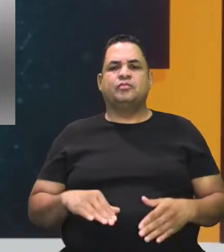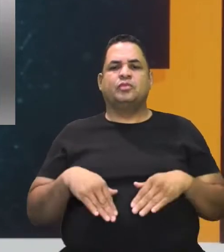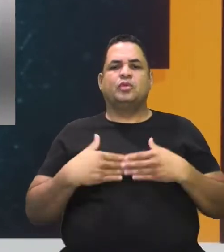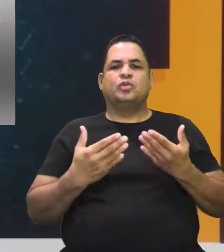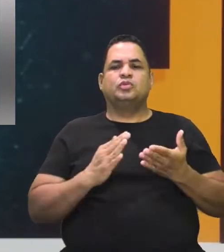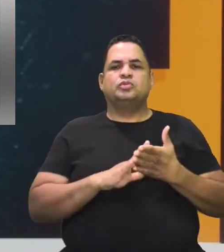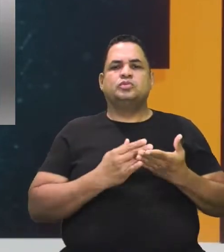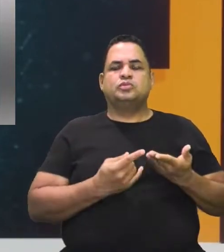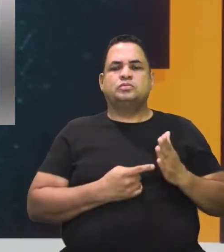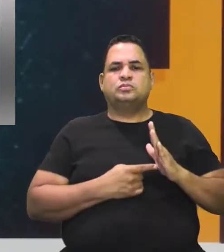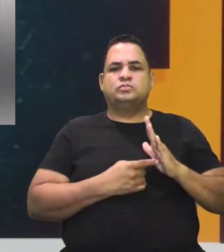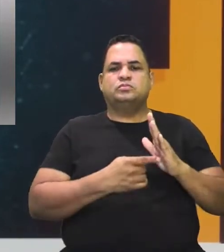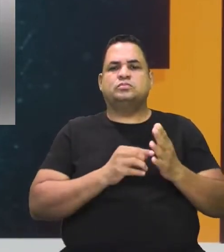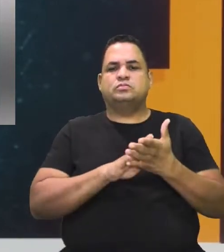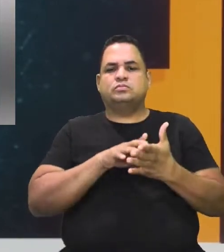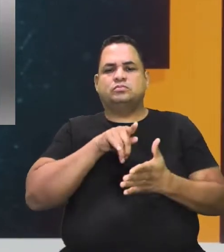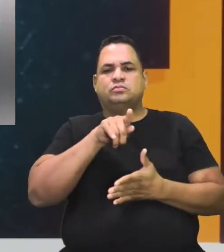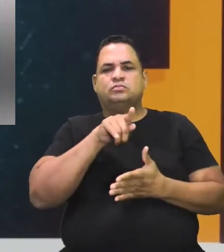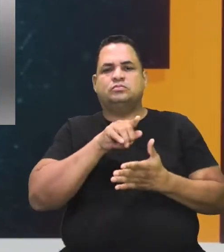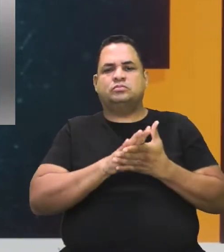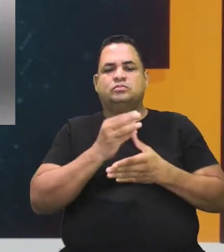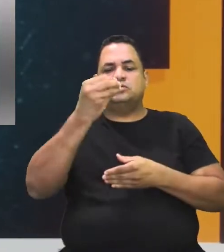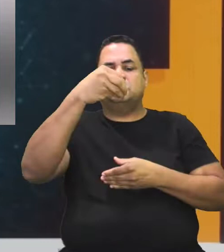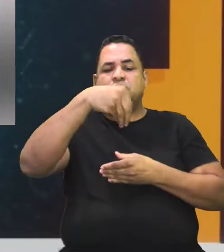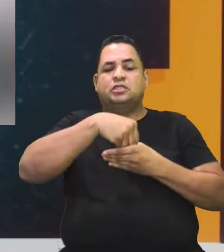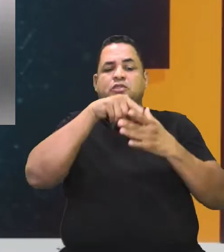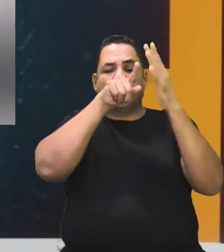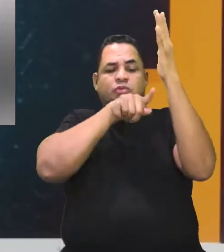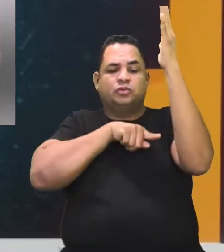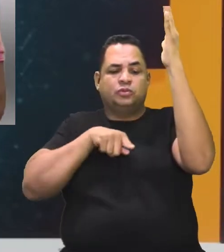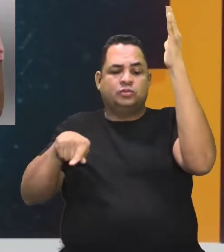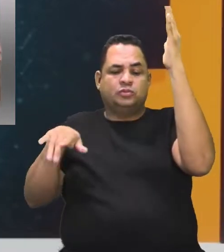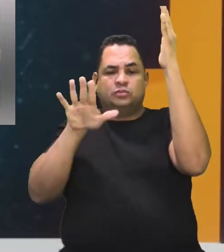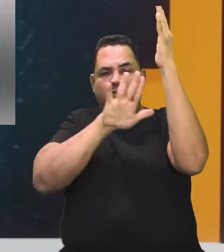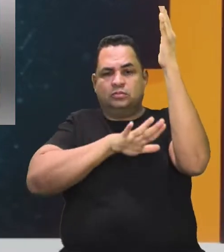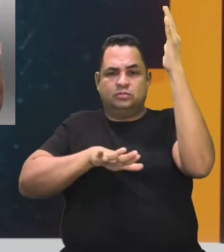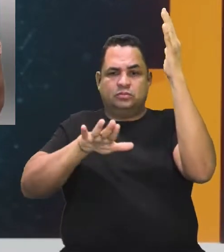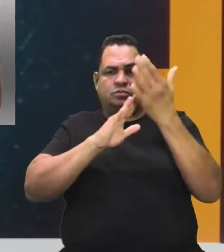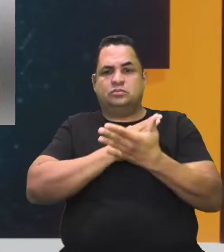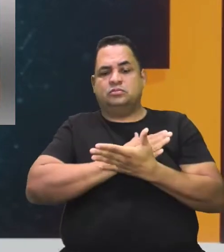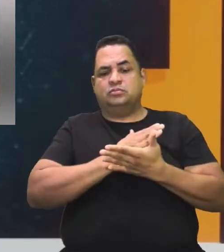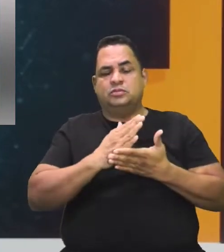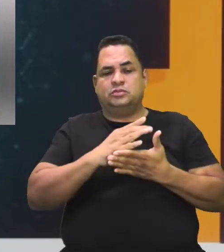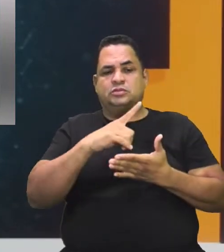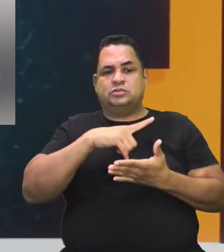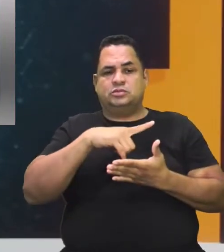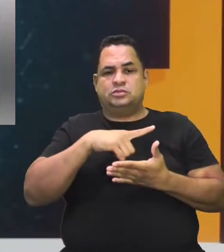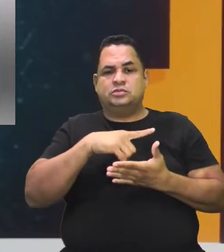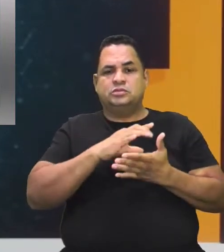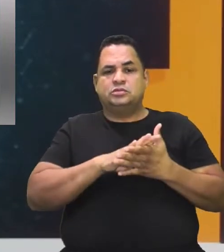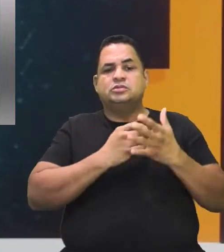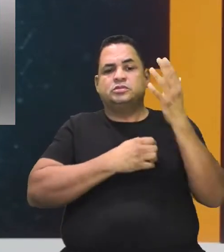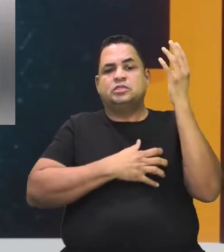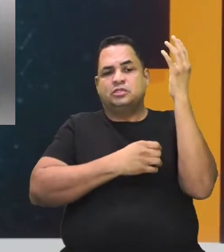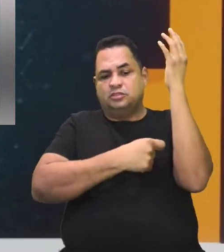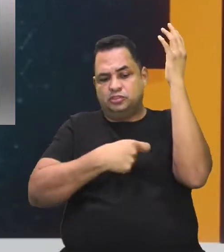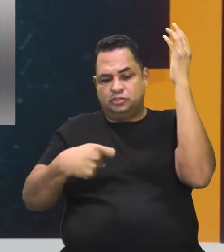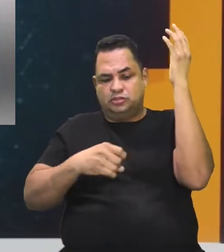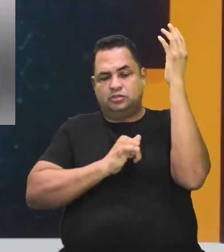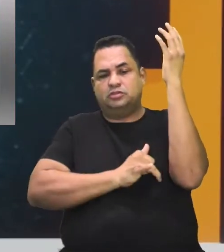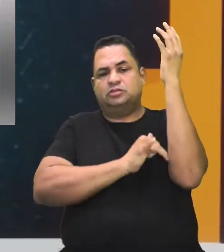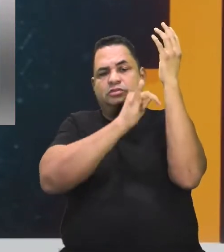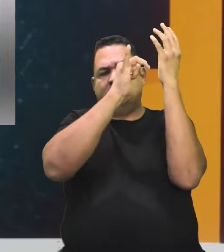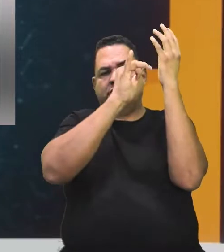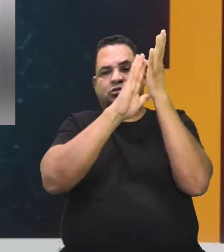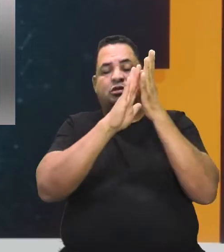esse ponto que não tem definição para o plano cartesiano, esse ponto passa a ter uma coordenada. Sim, X dois e valores, Y, né? Então